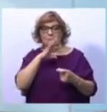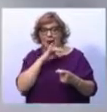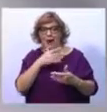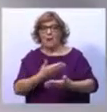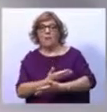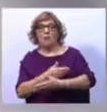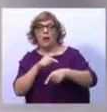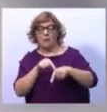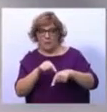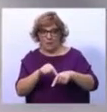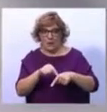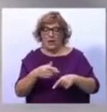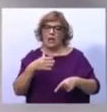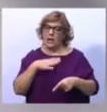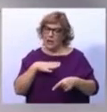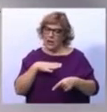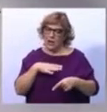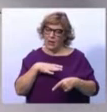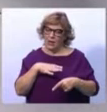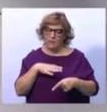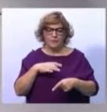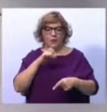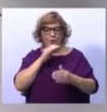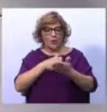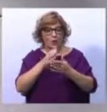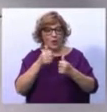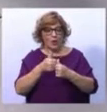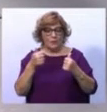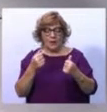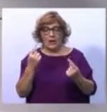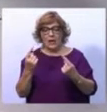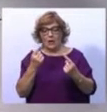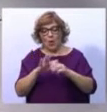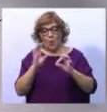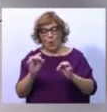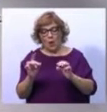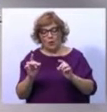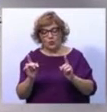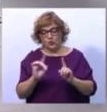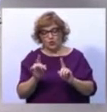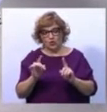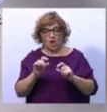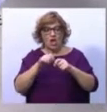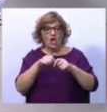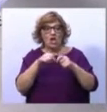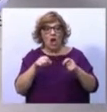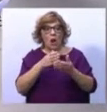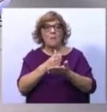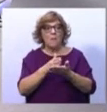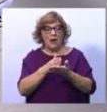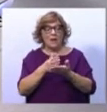quer o bebê estejam dispostos e que corra bem de cada uma das partes. O nó, que está no